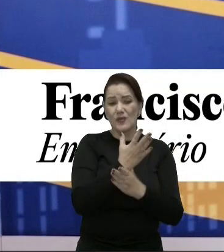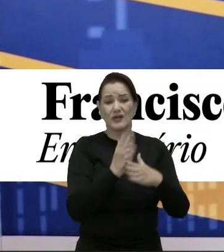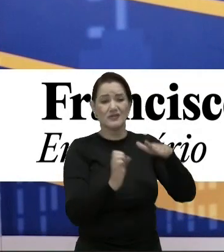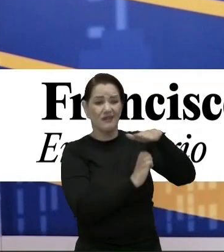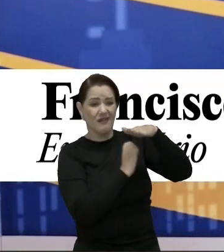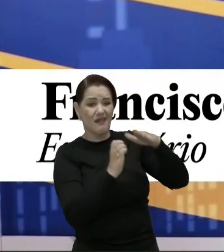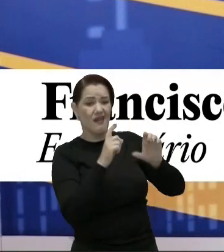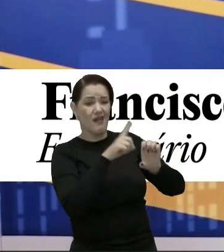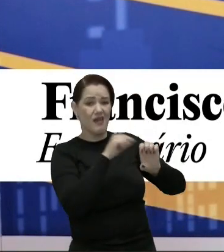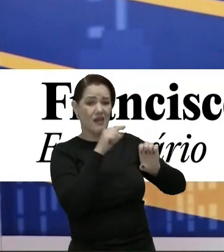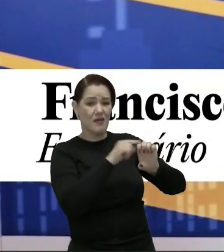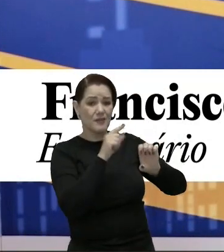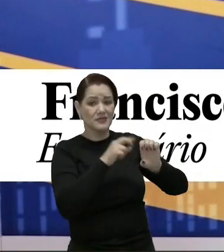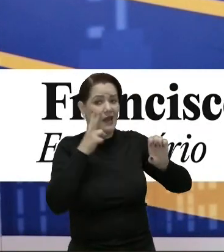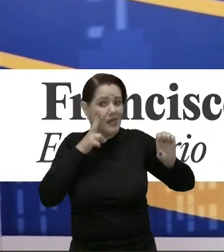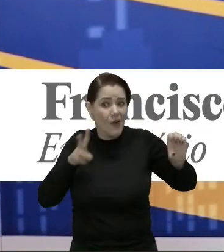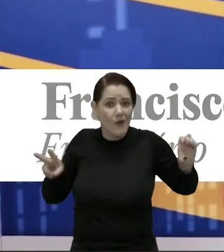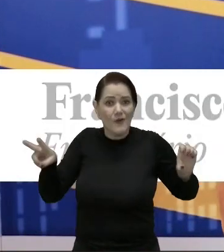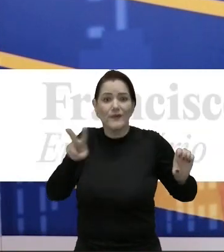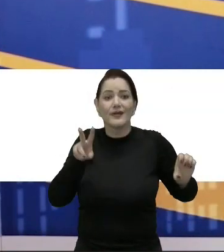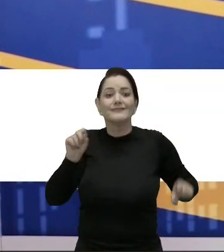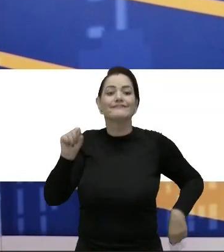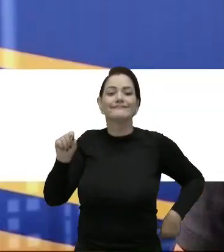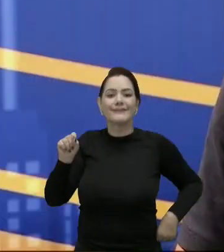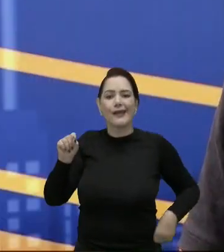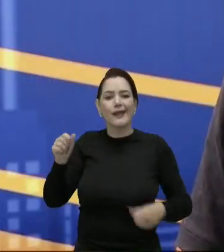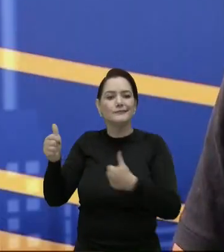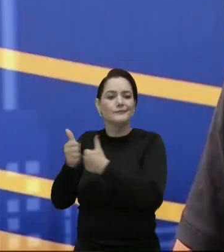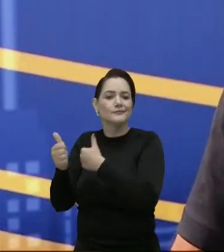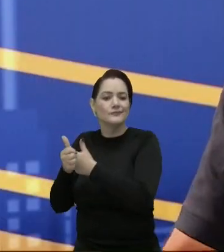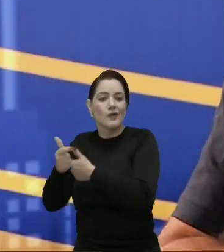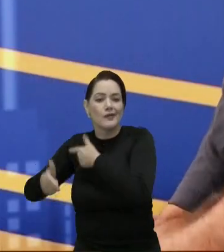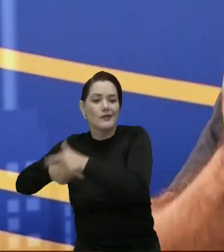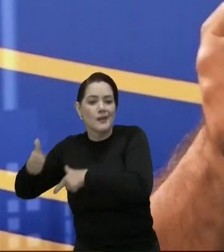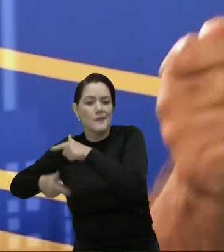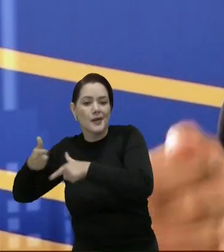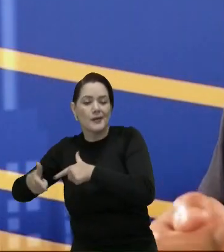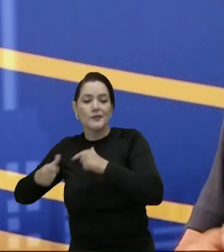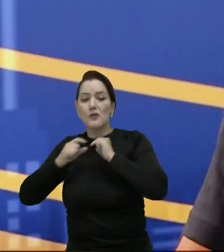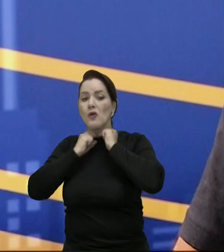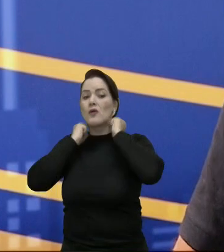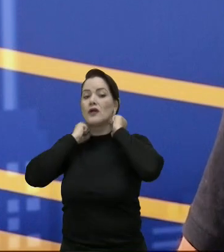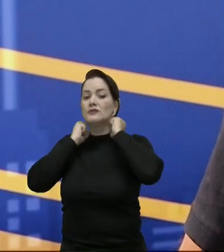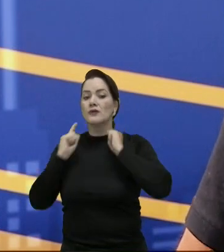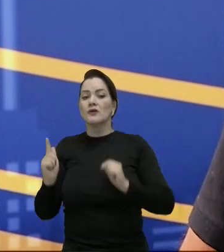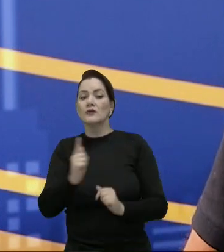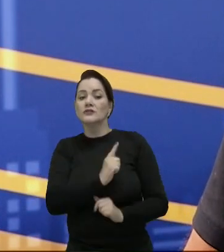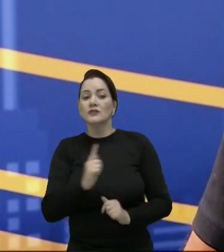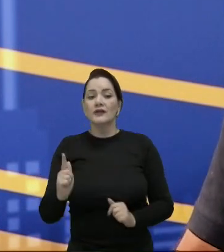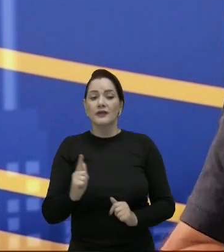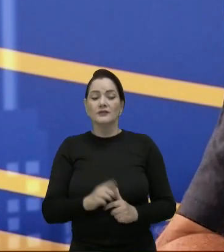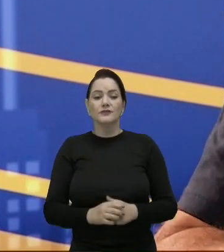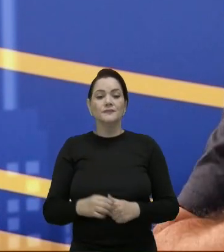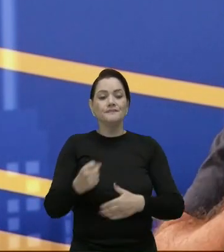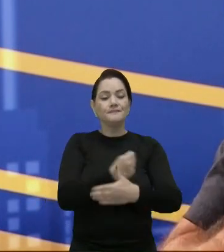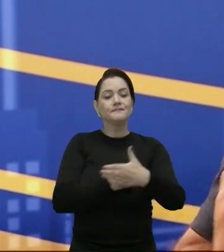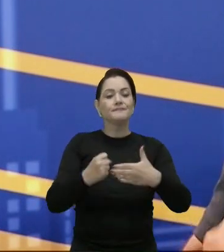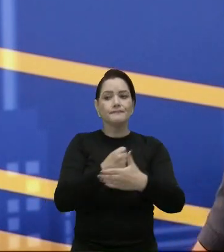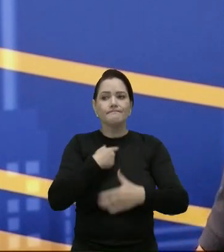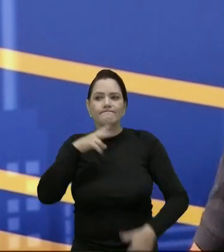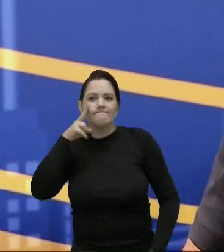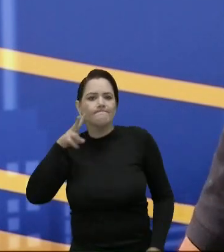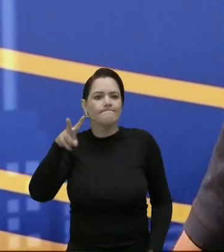é não ouvir justamente quem está do seu lado. É o garçom, é aquele gerente, é o cozinheiro, que ele tem uma